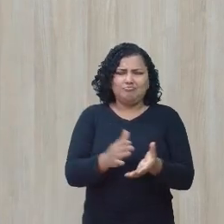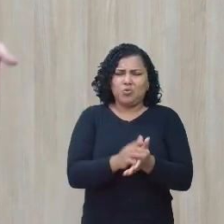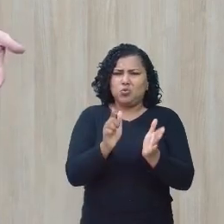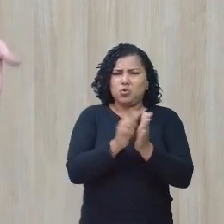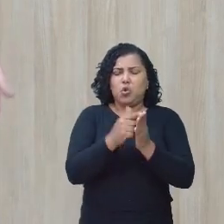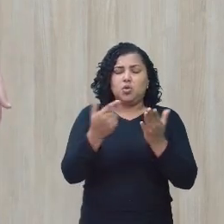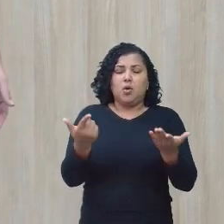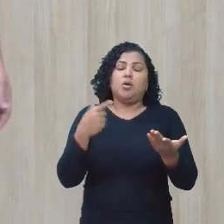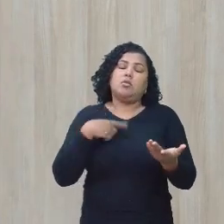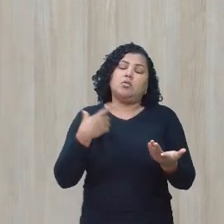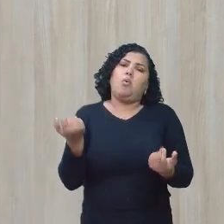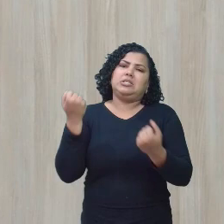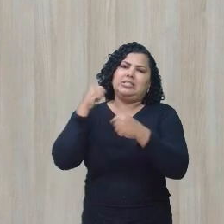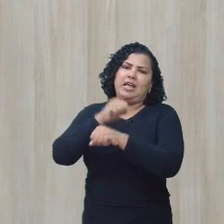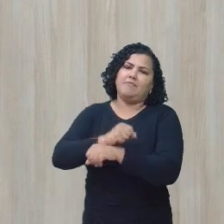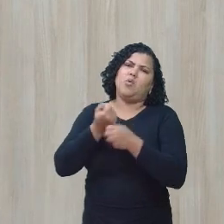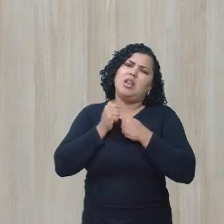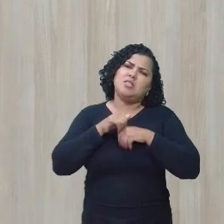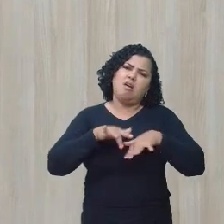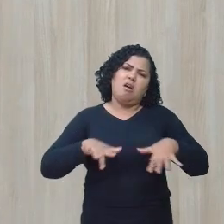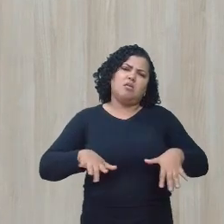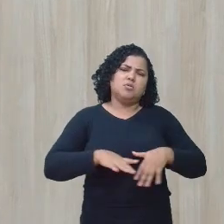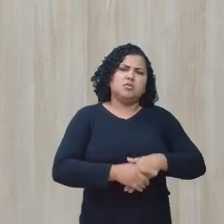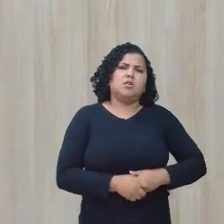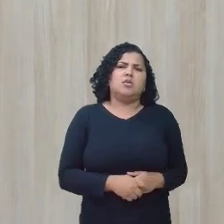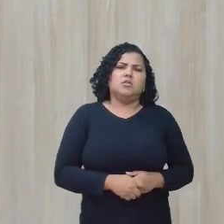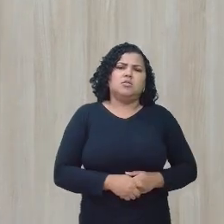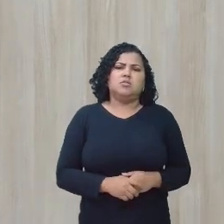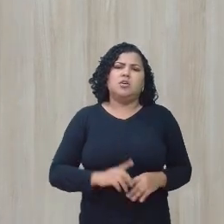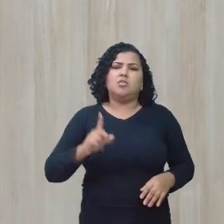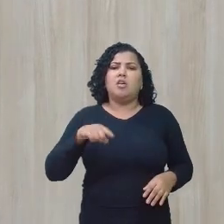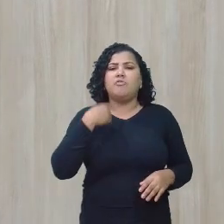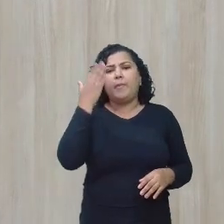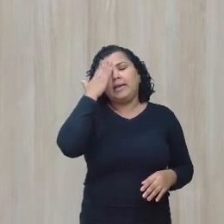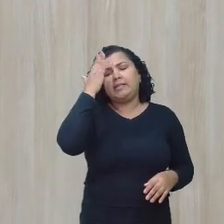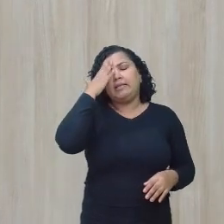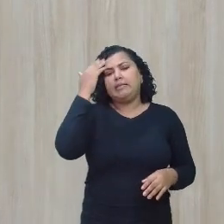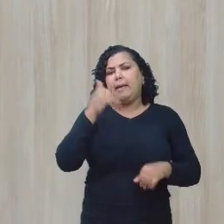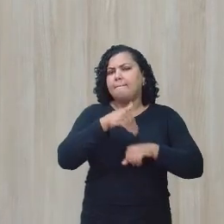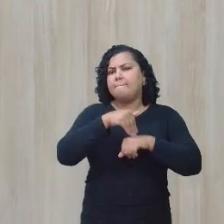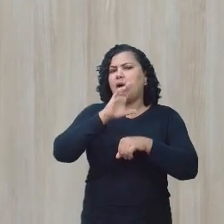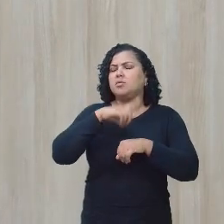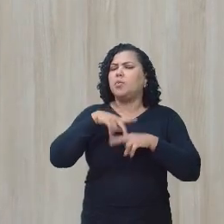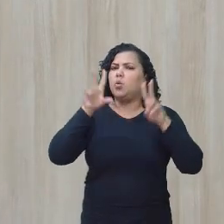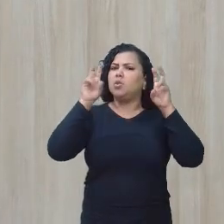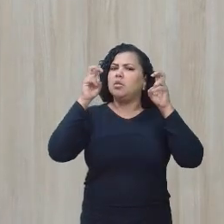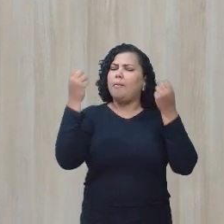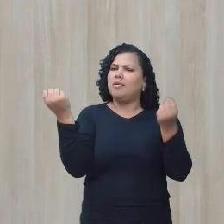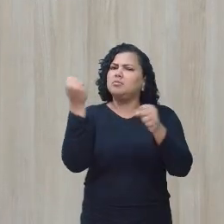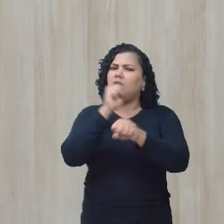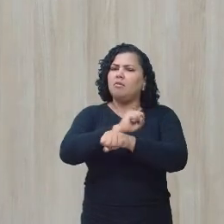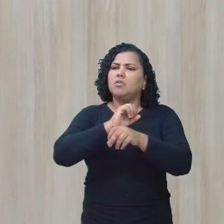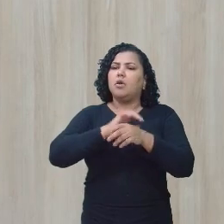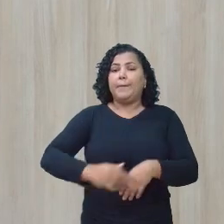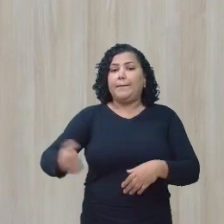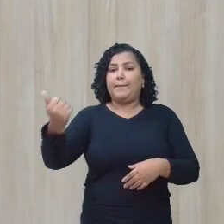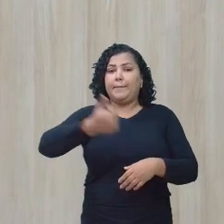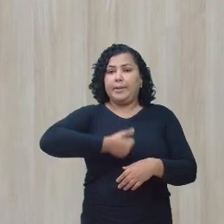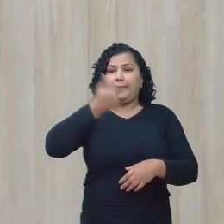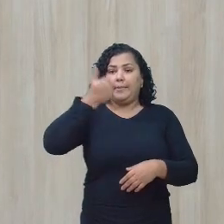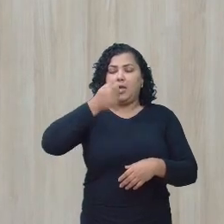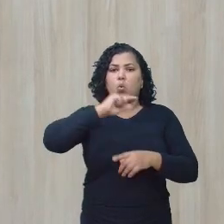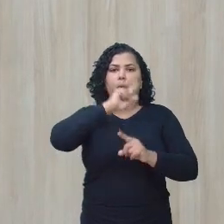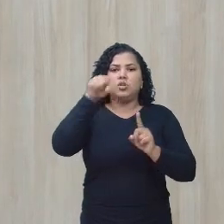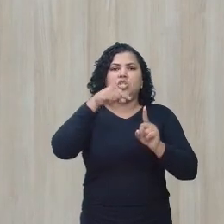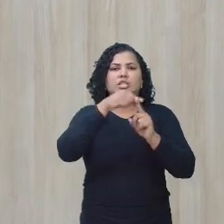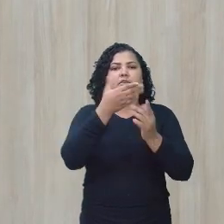escravidão era algo realmente naturalizado. E aí vamos entender mais sobre essa escravidão aqui, né? Então, primeiro ponto, né, os objetivos da aula.